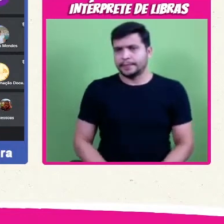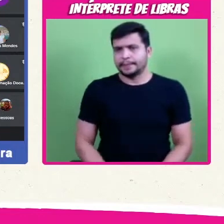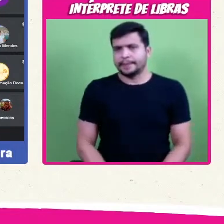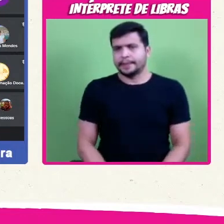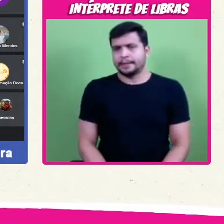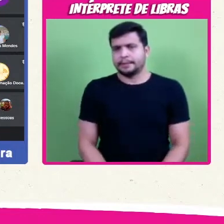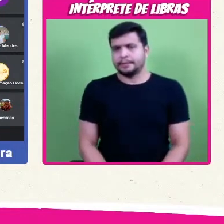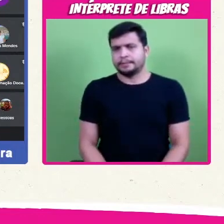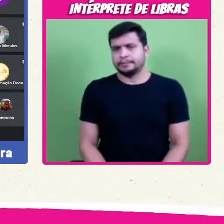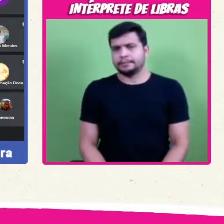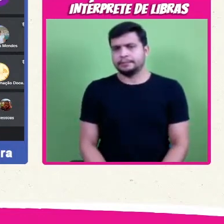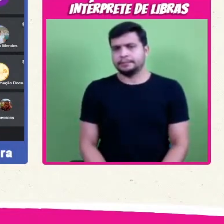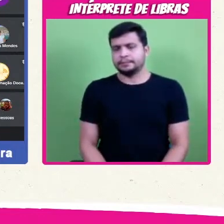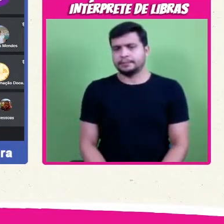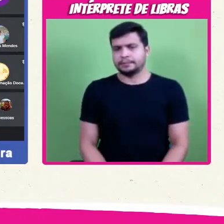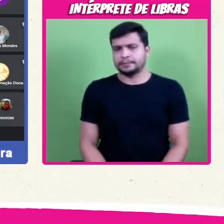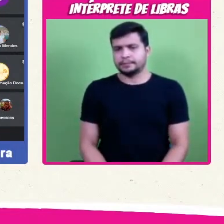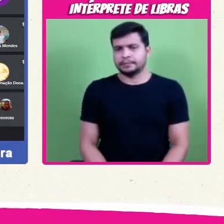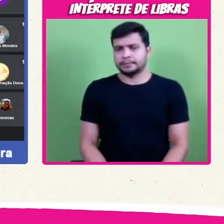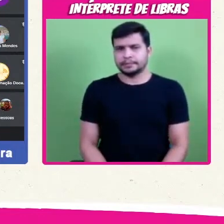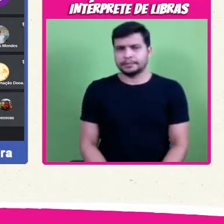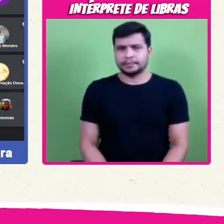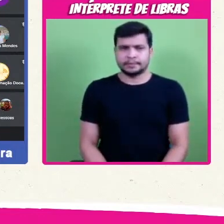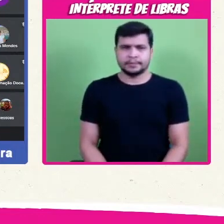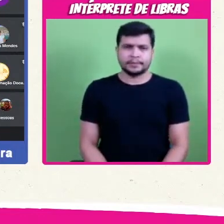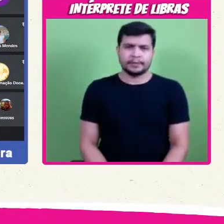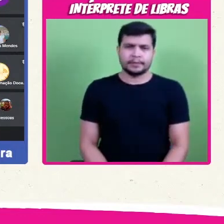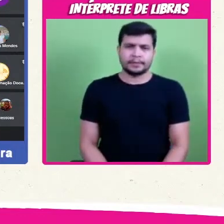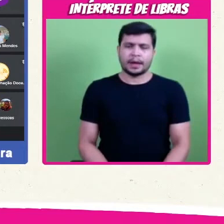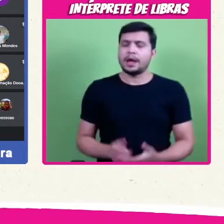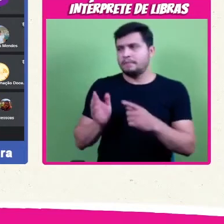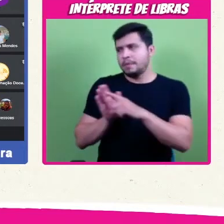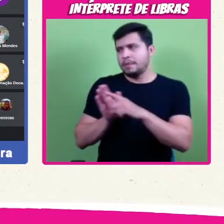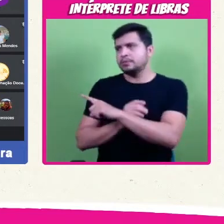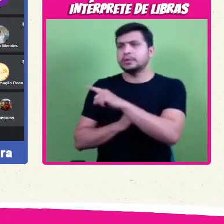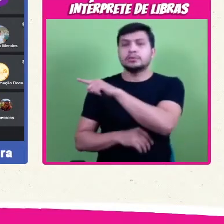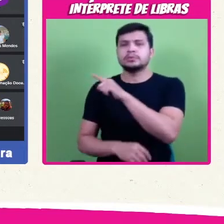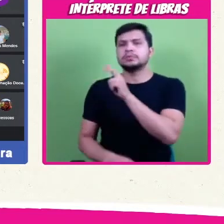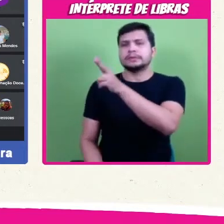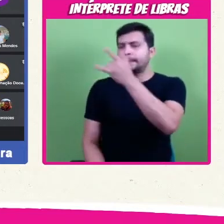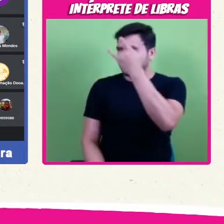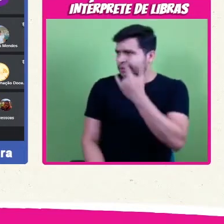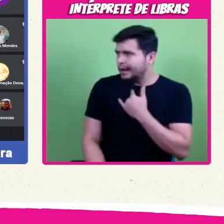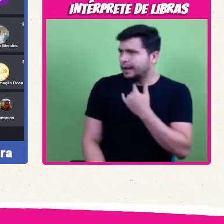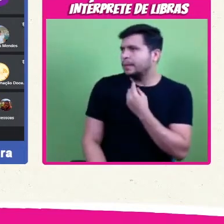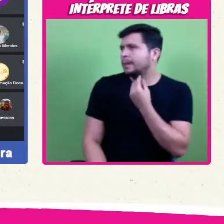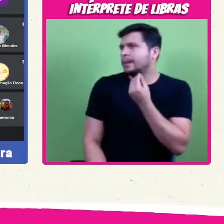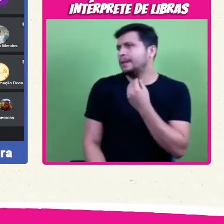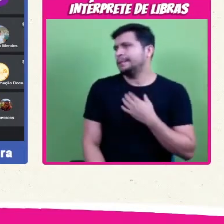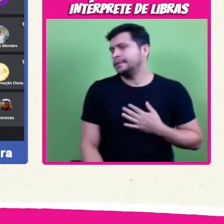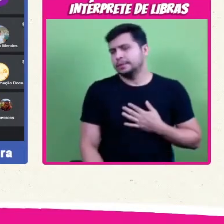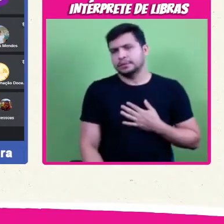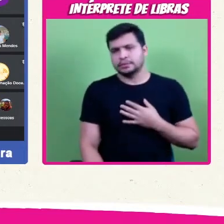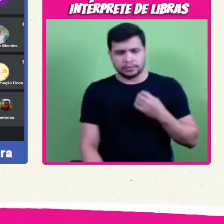ele pergunta se ele sempre foi cego. Aí ele brinca e tudo, aí ele, tudo bem? Aí ele, tudo